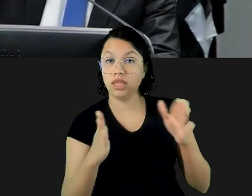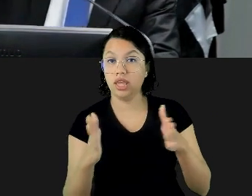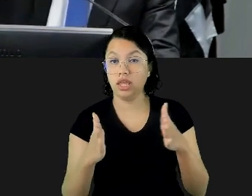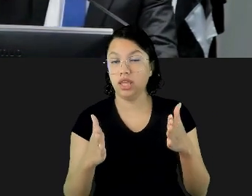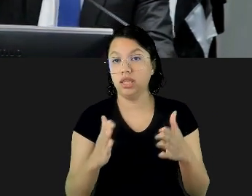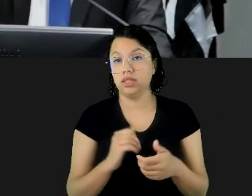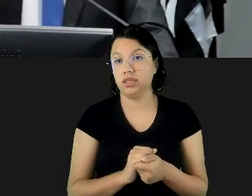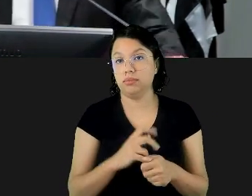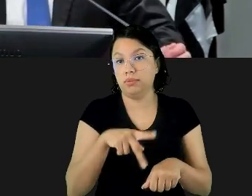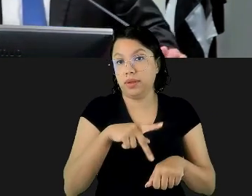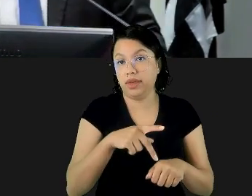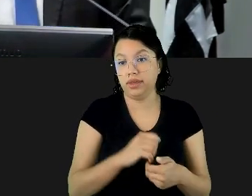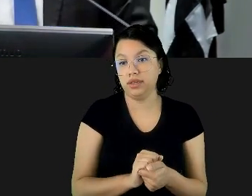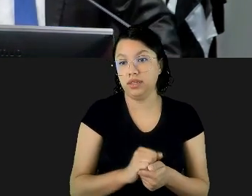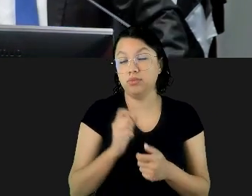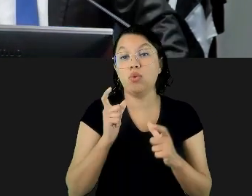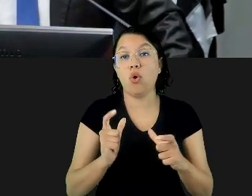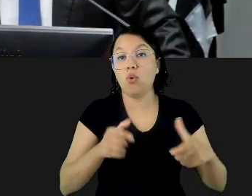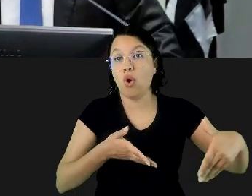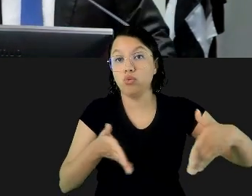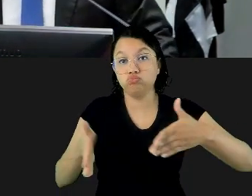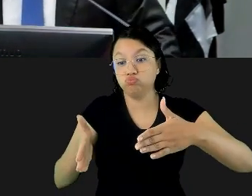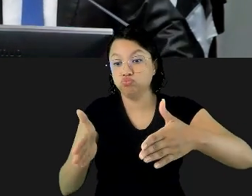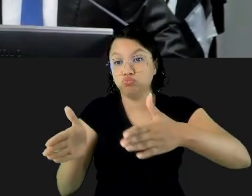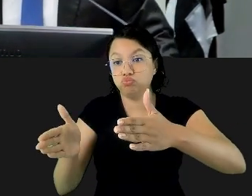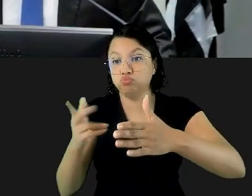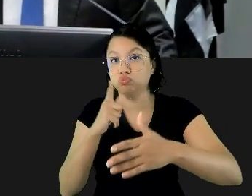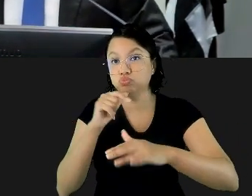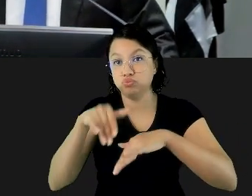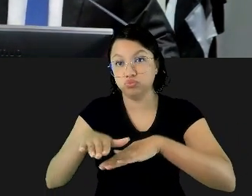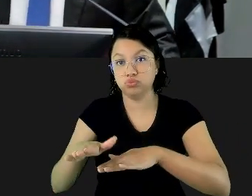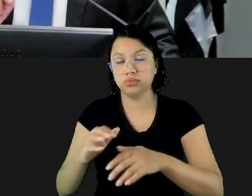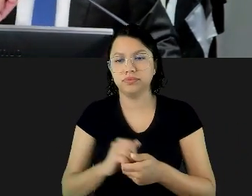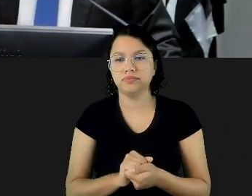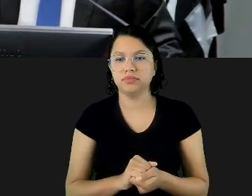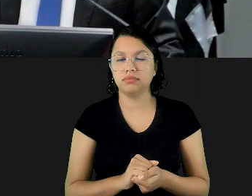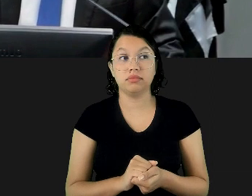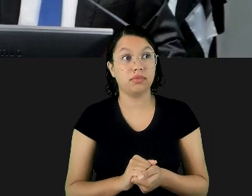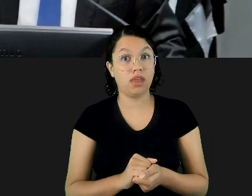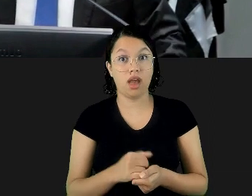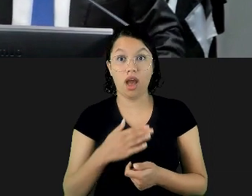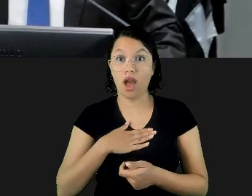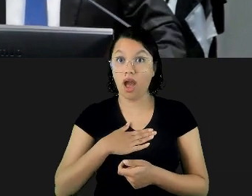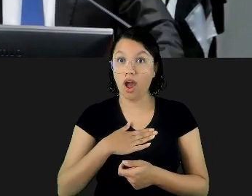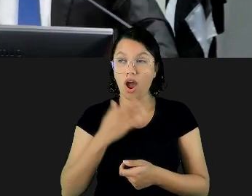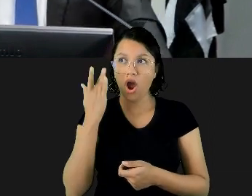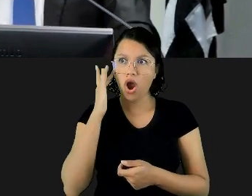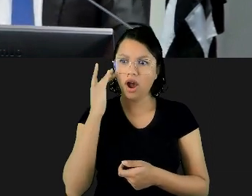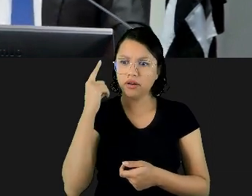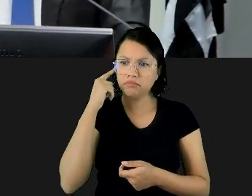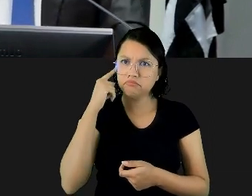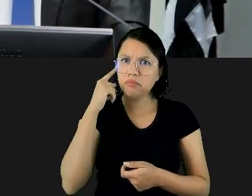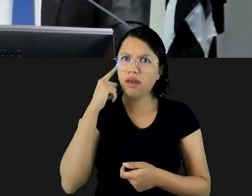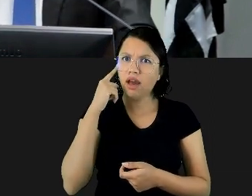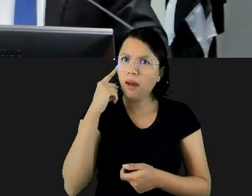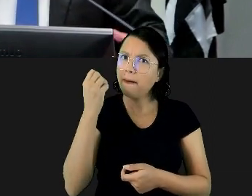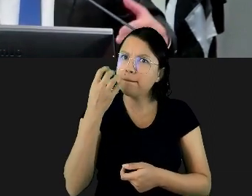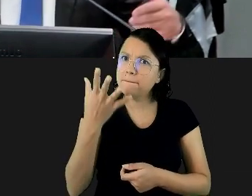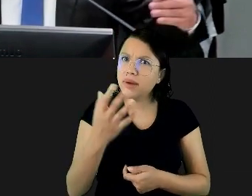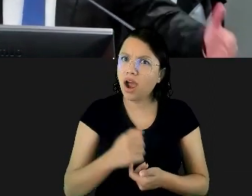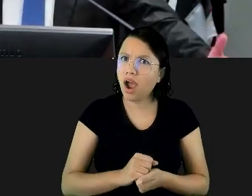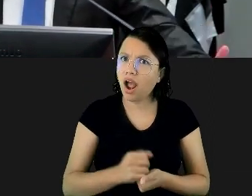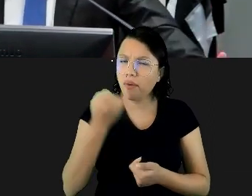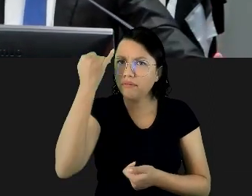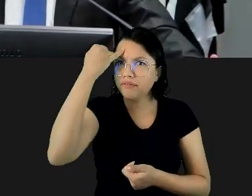a estrada vai passar? Eu achei a ideia fantástica, já coloquei lá no patamar de prioridade, já demos